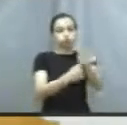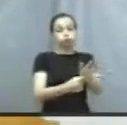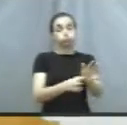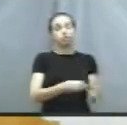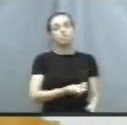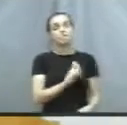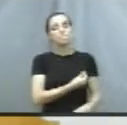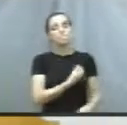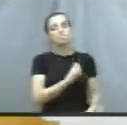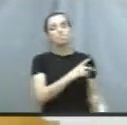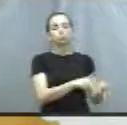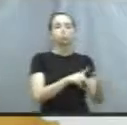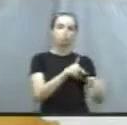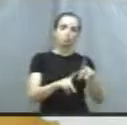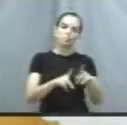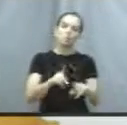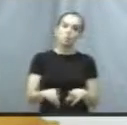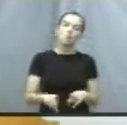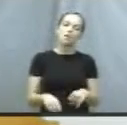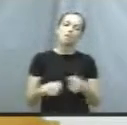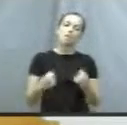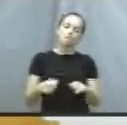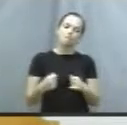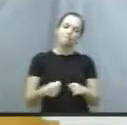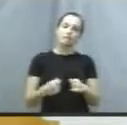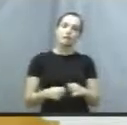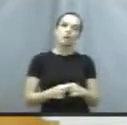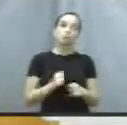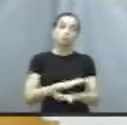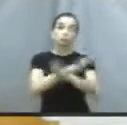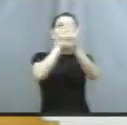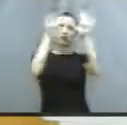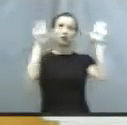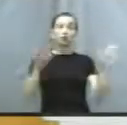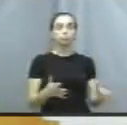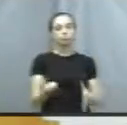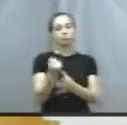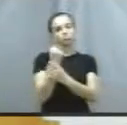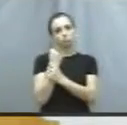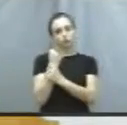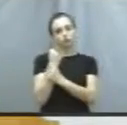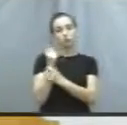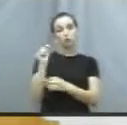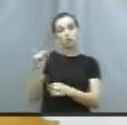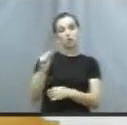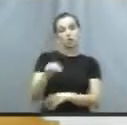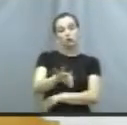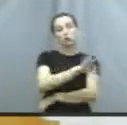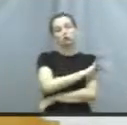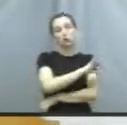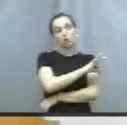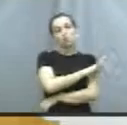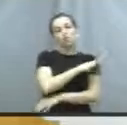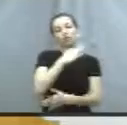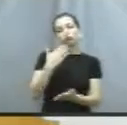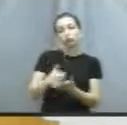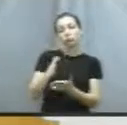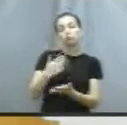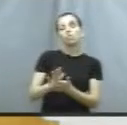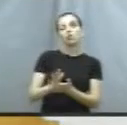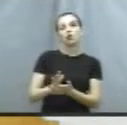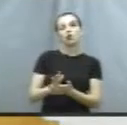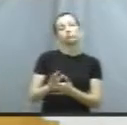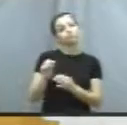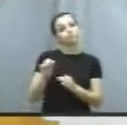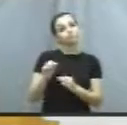que exige estratégias firmes e claras de prevenção, isso a prefeitura está deixando a desejar.